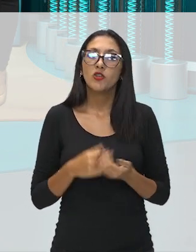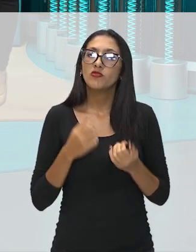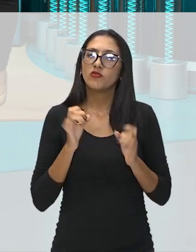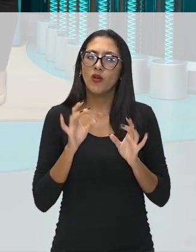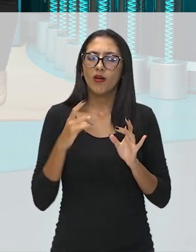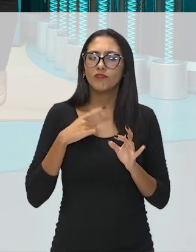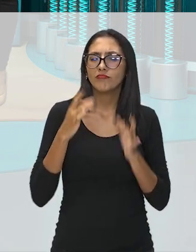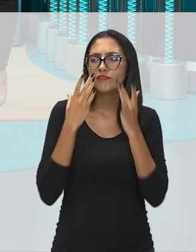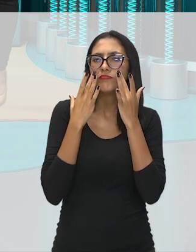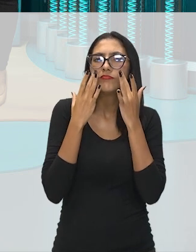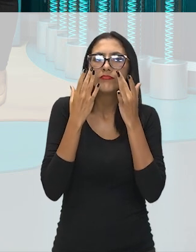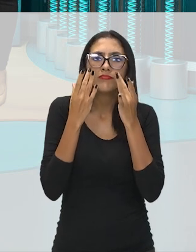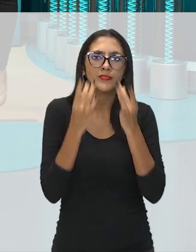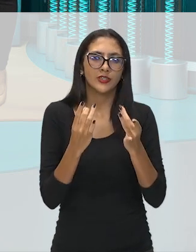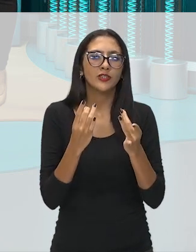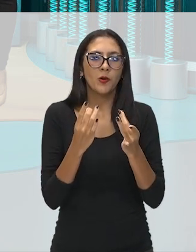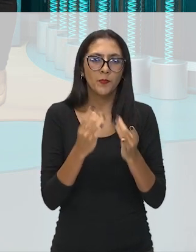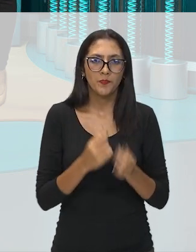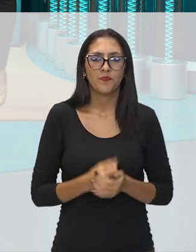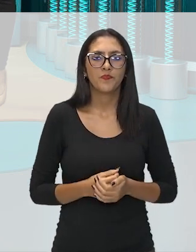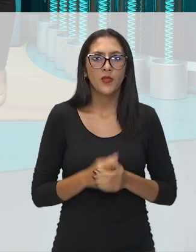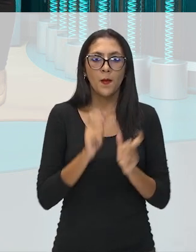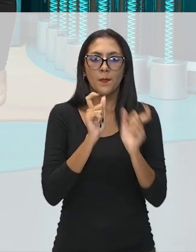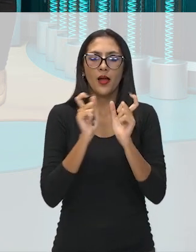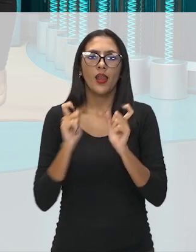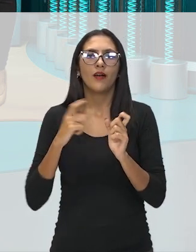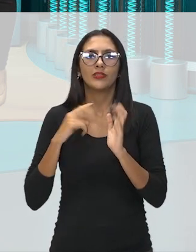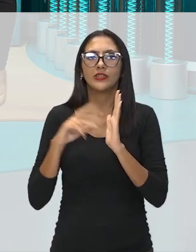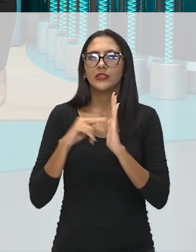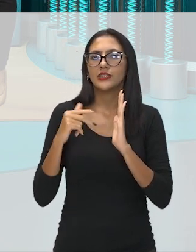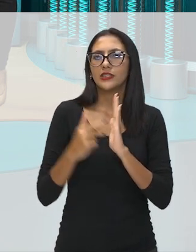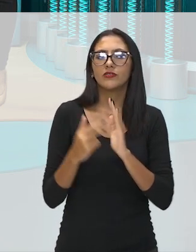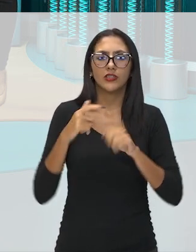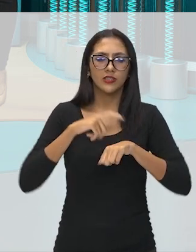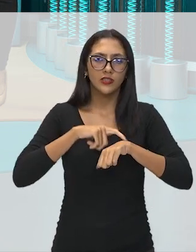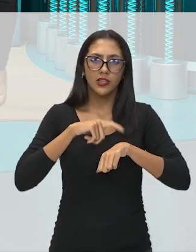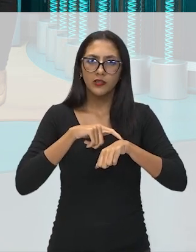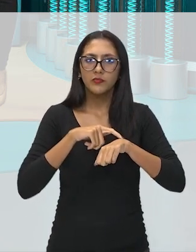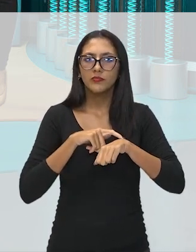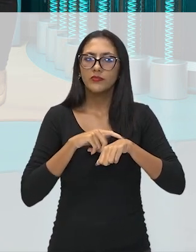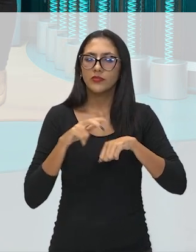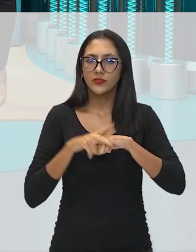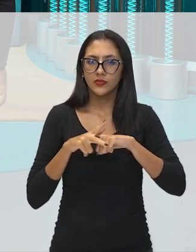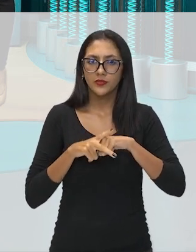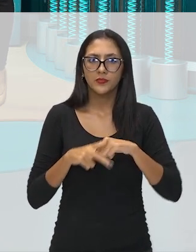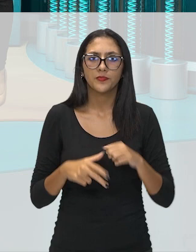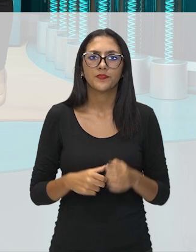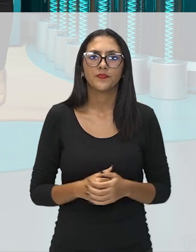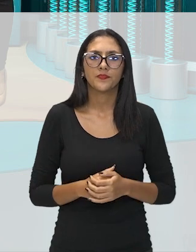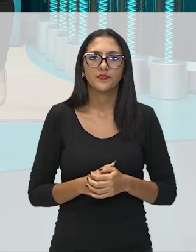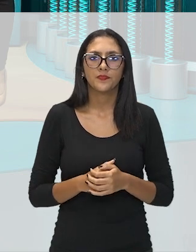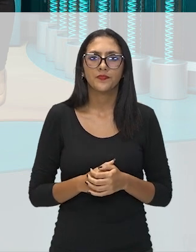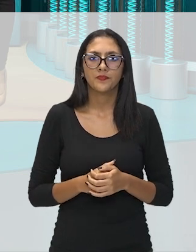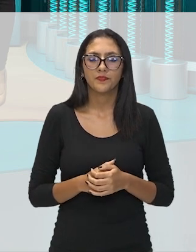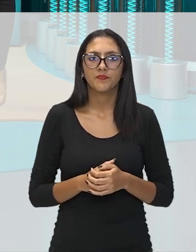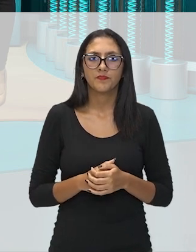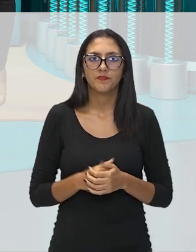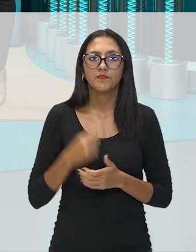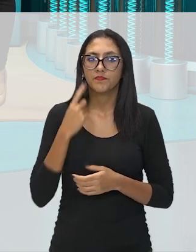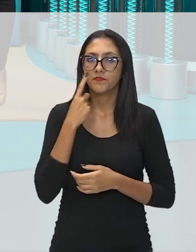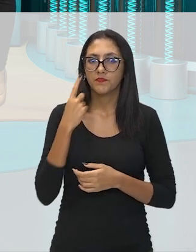questão das expressões de tempo aqui, que eu deixei aqui as expressões. Vejam que eu tenho aqui faltando na primeira